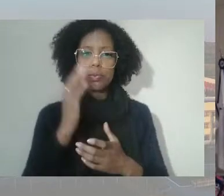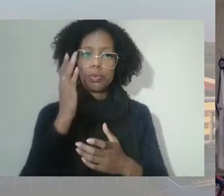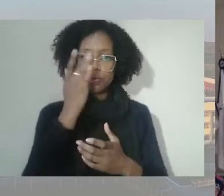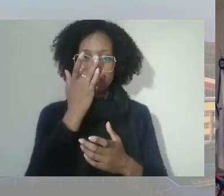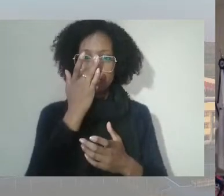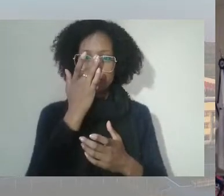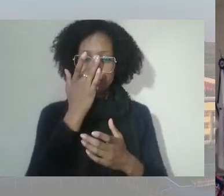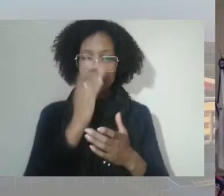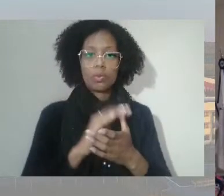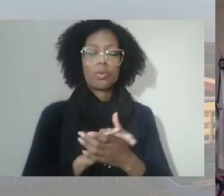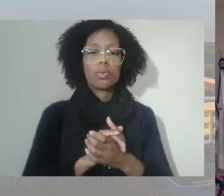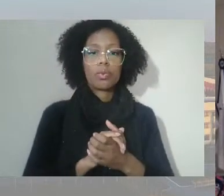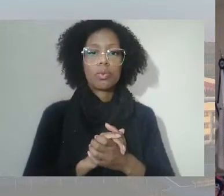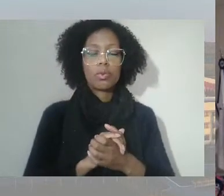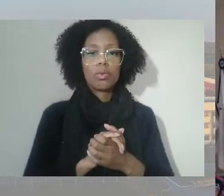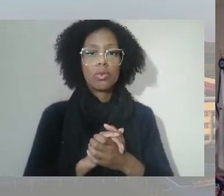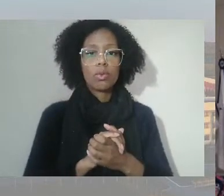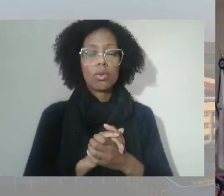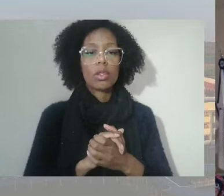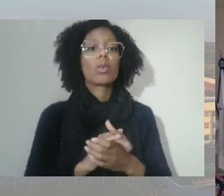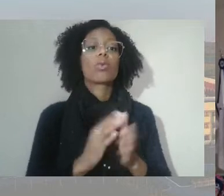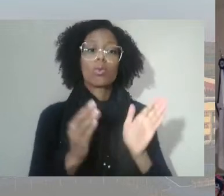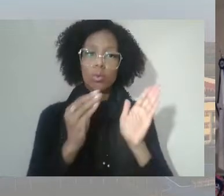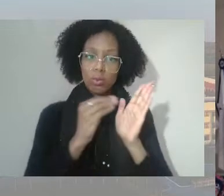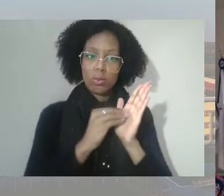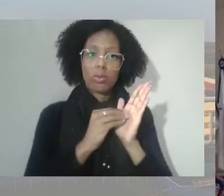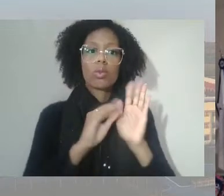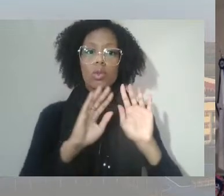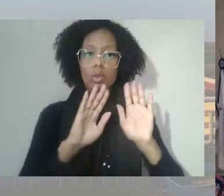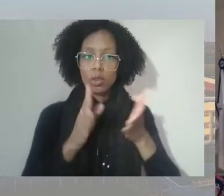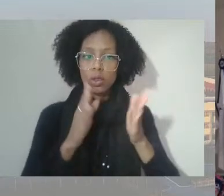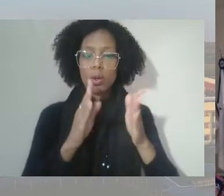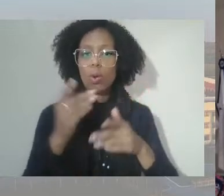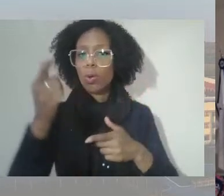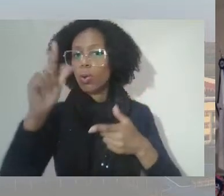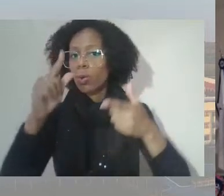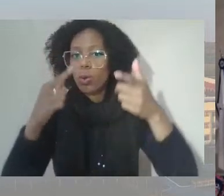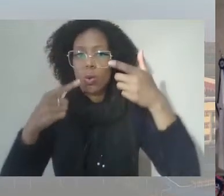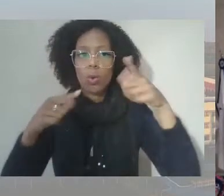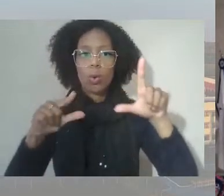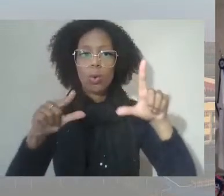E EDUNI, tá registrado. Mais alguma inclusão?